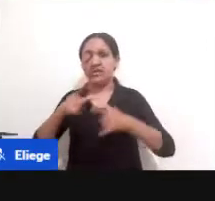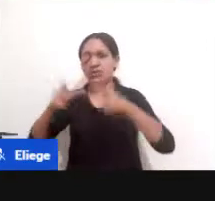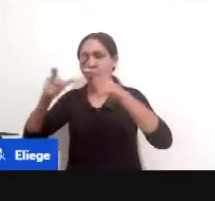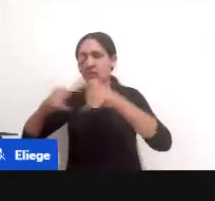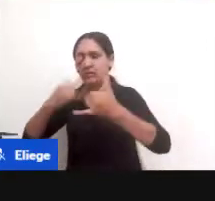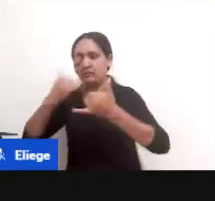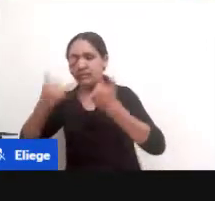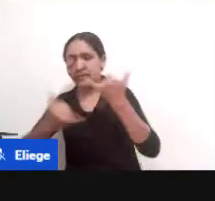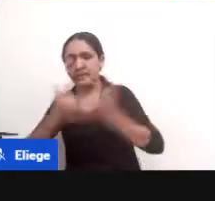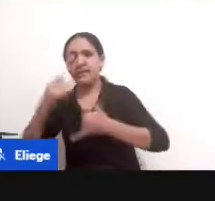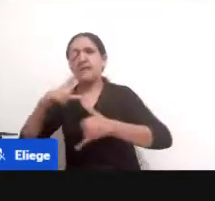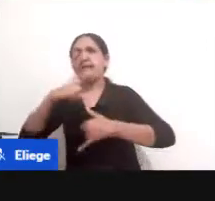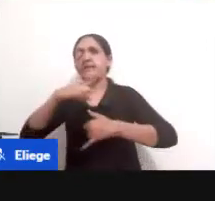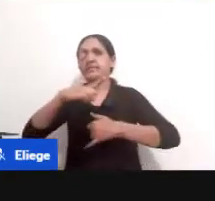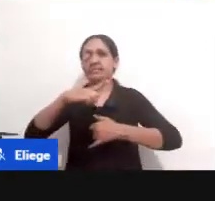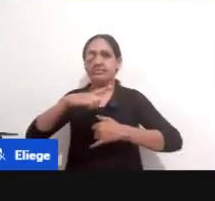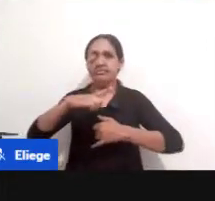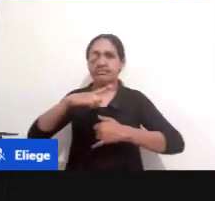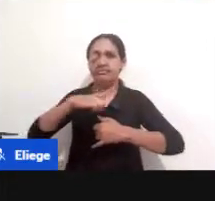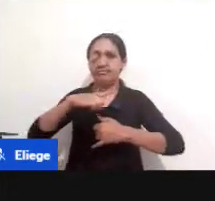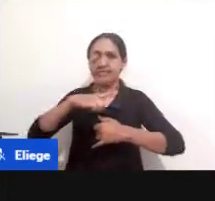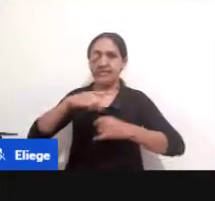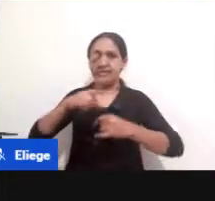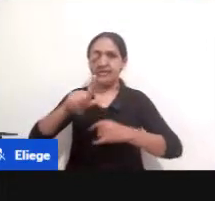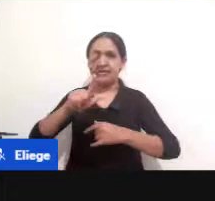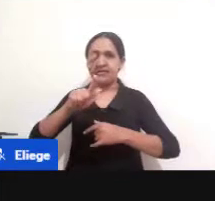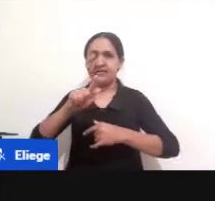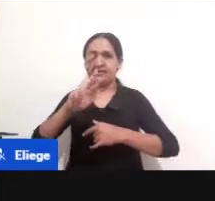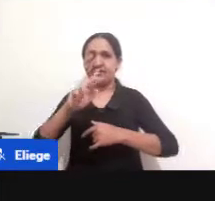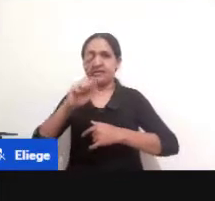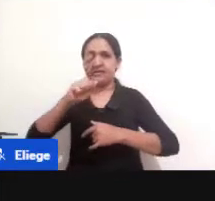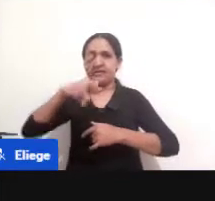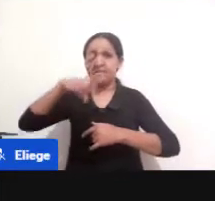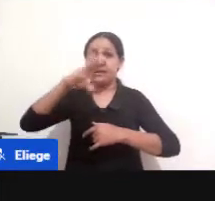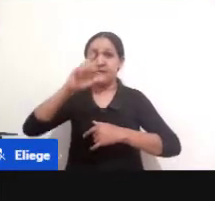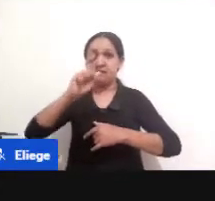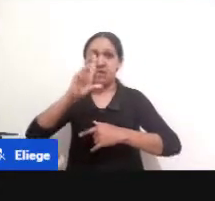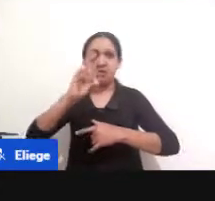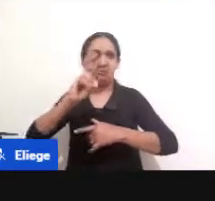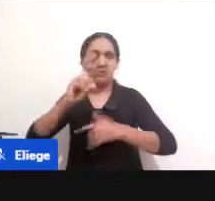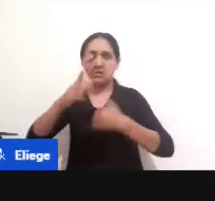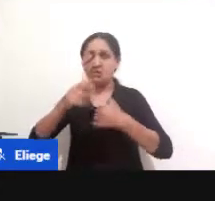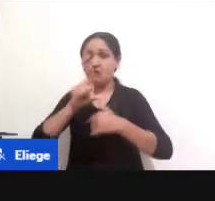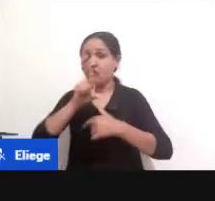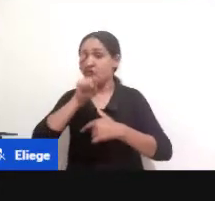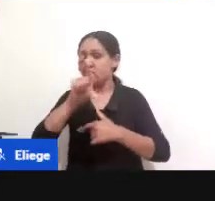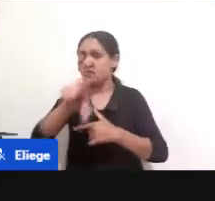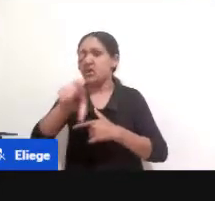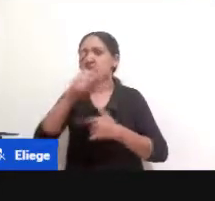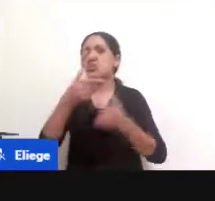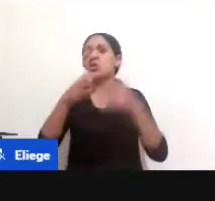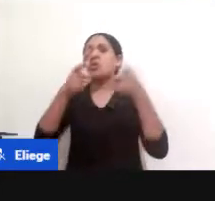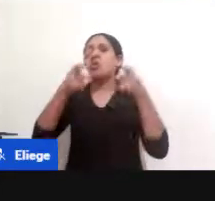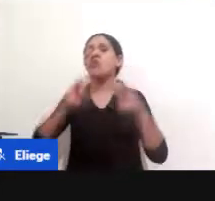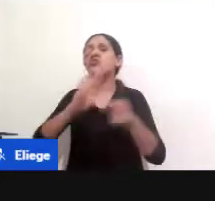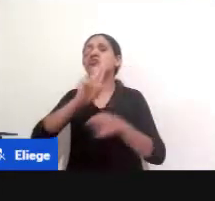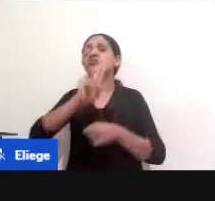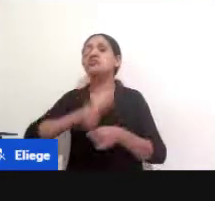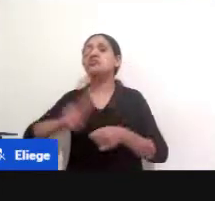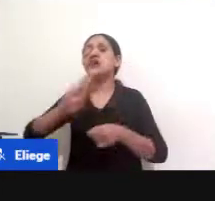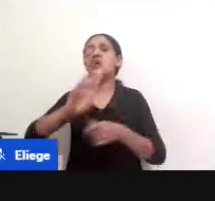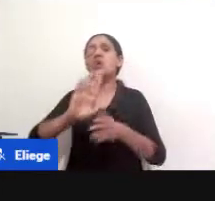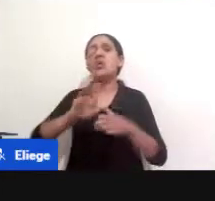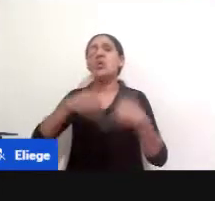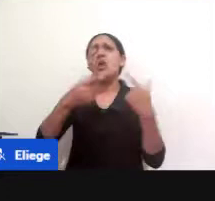vai escolher aonde você vai trabalhar e como você vai trabalhar. E que material eu vou utilizar? Ou eu não vou utilizar